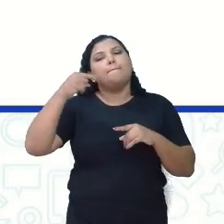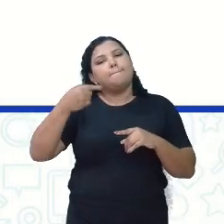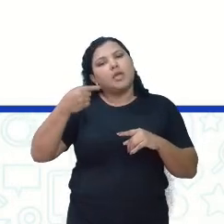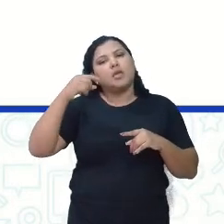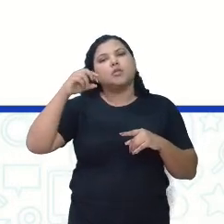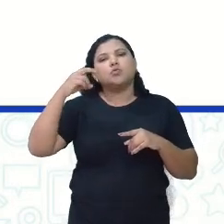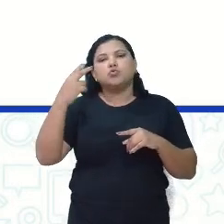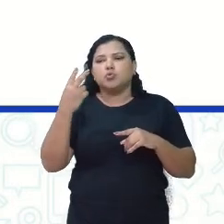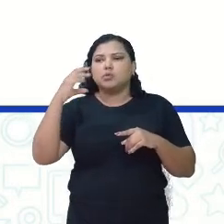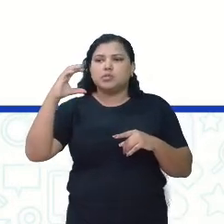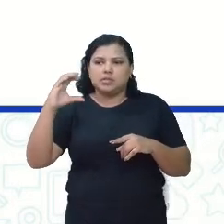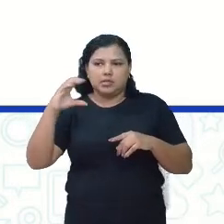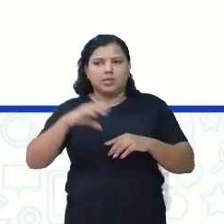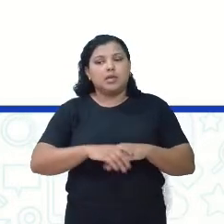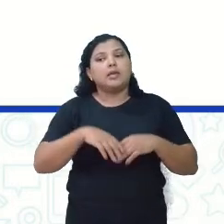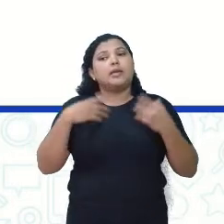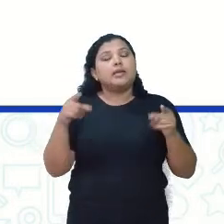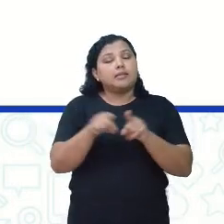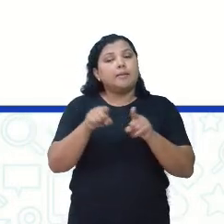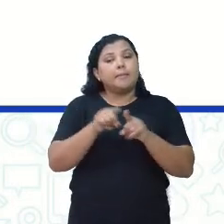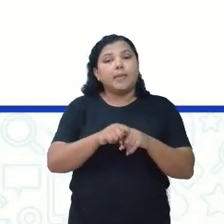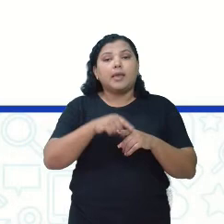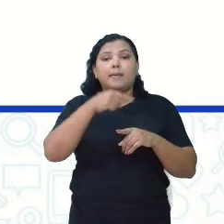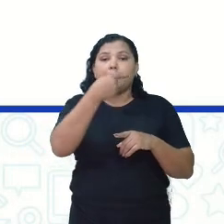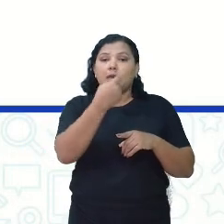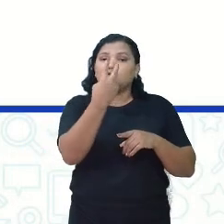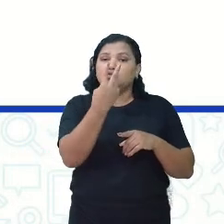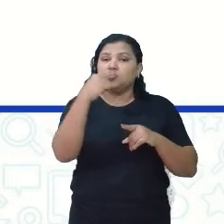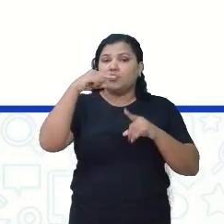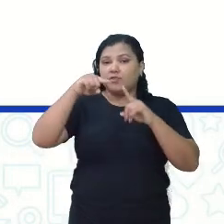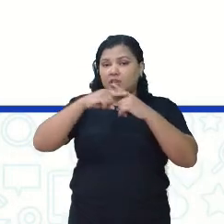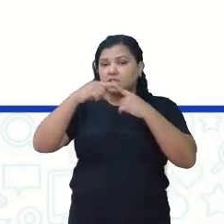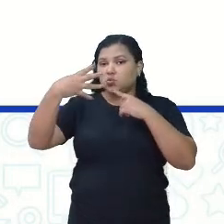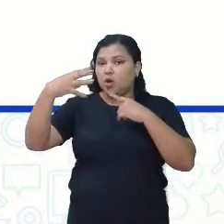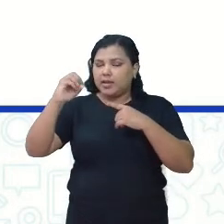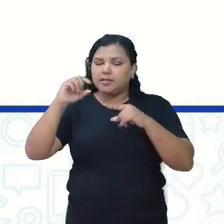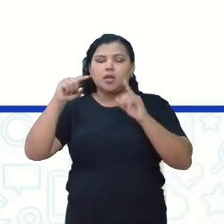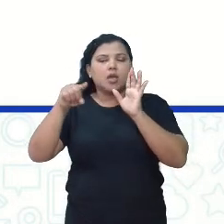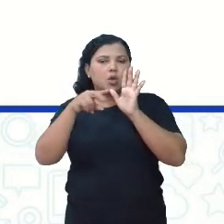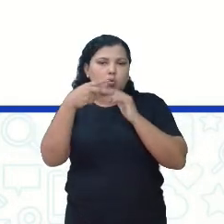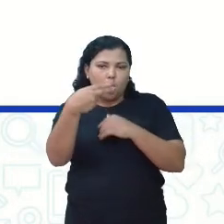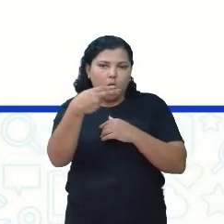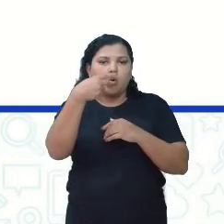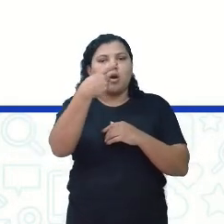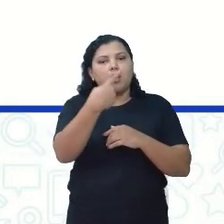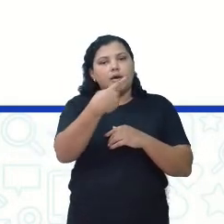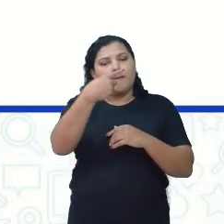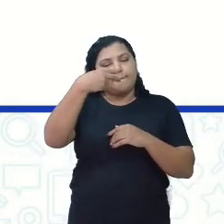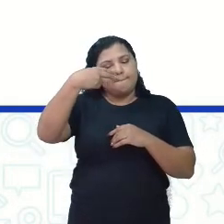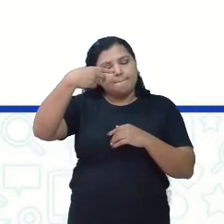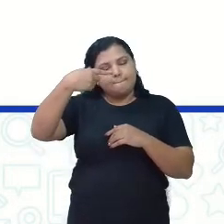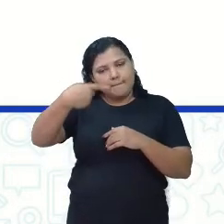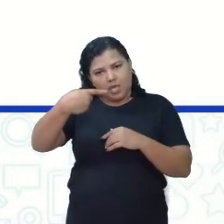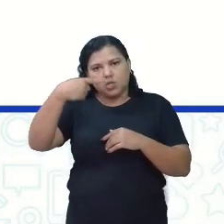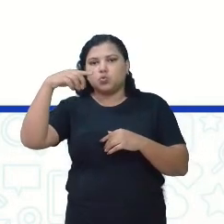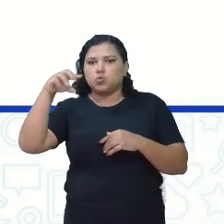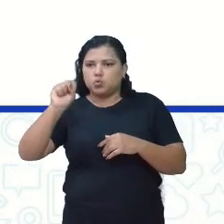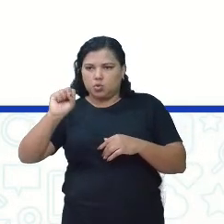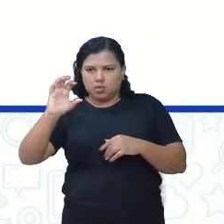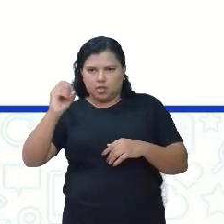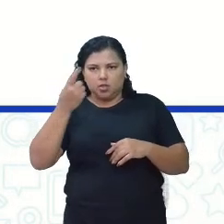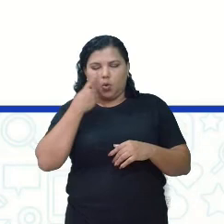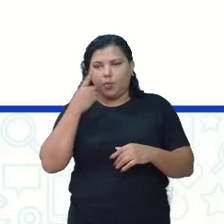a menos 80, certo? E a equação de baixo, eu repito ela bem bonitinha, certo? Agora eu tenho aí,